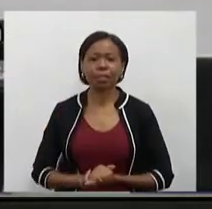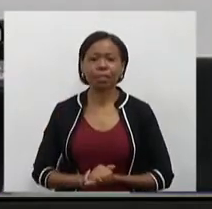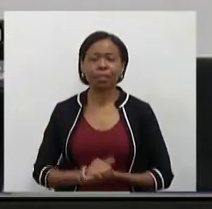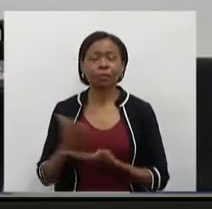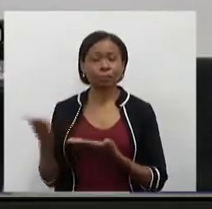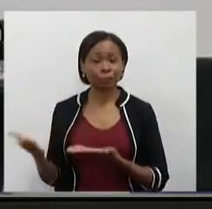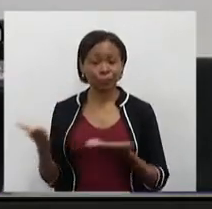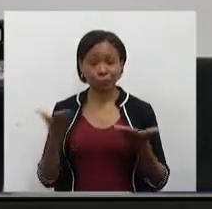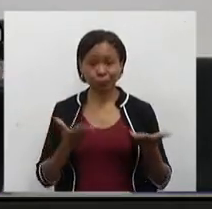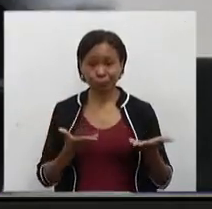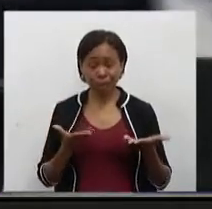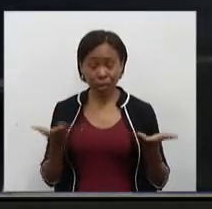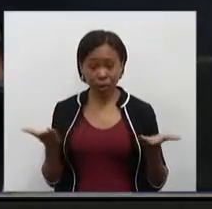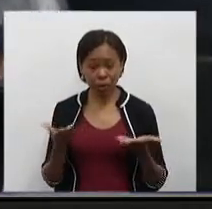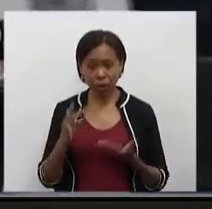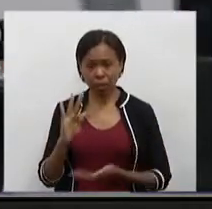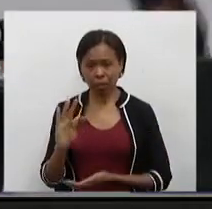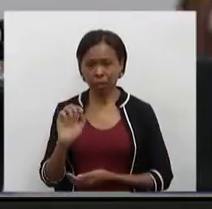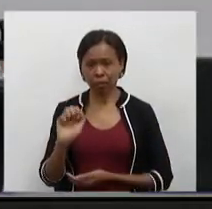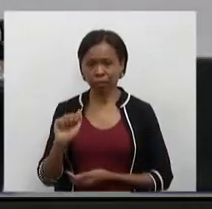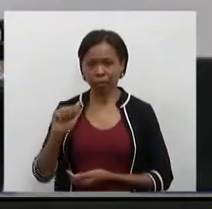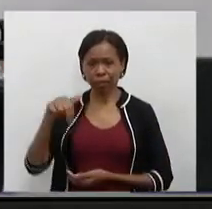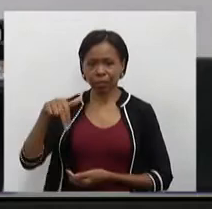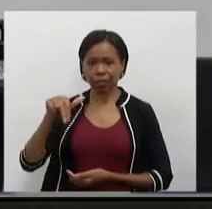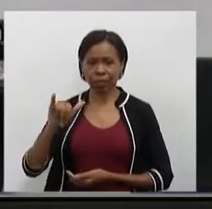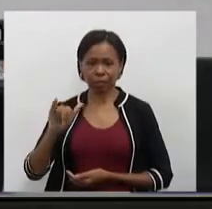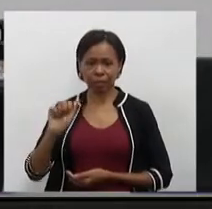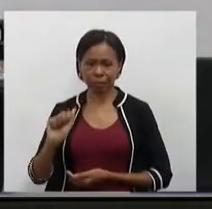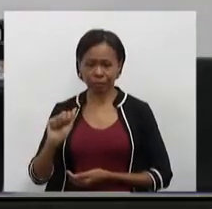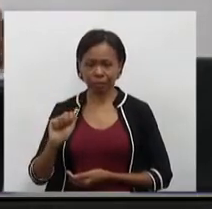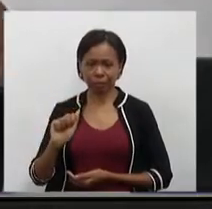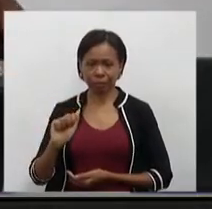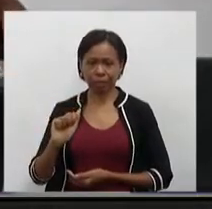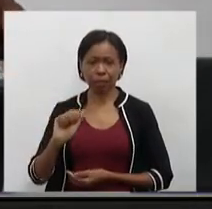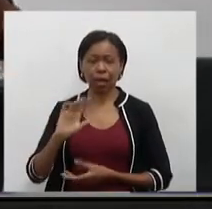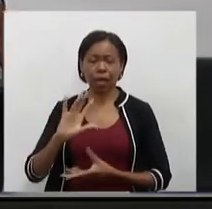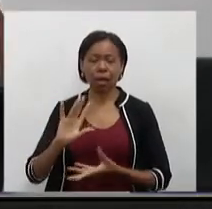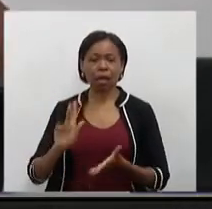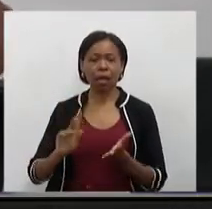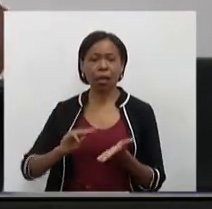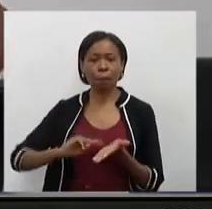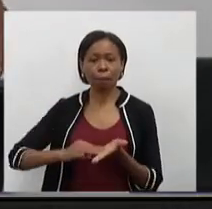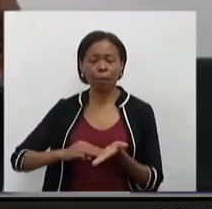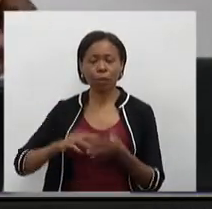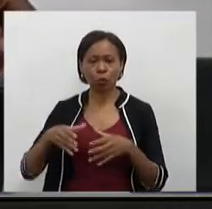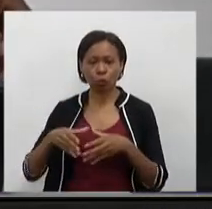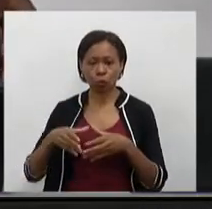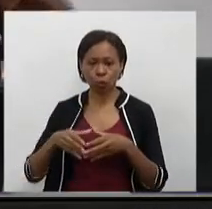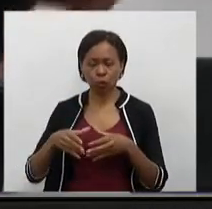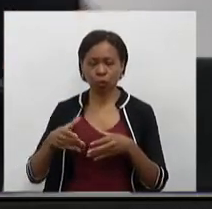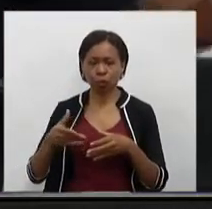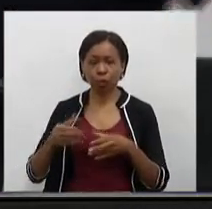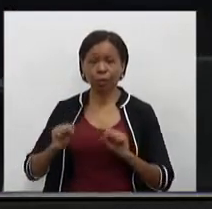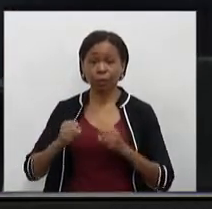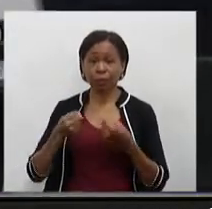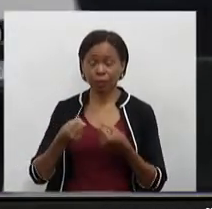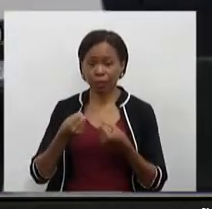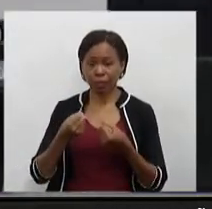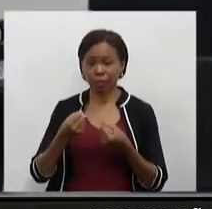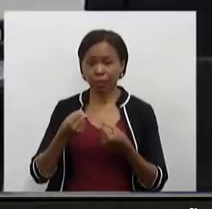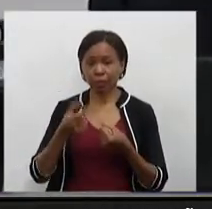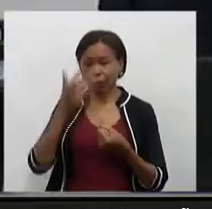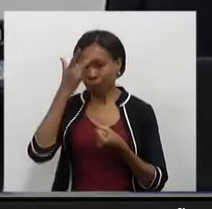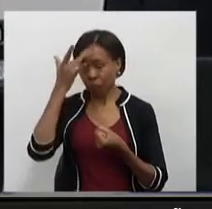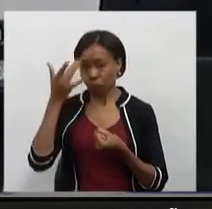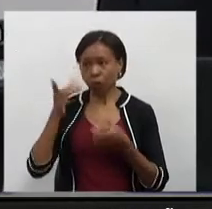para Tânia Scarabelli, membro da Comissão de Defesa de Direitos das Pessoas com Doenças Raras da